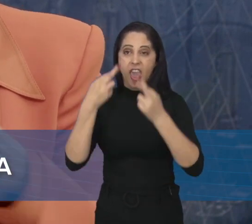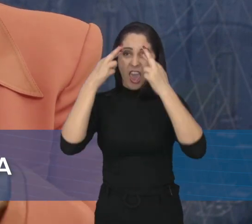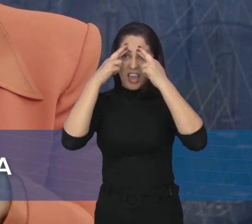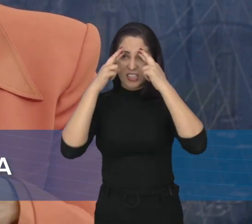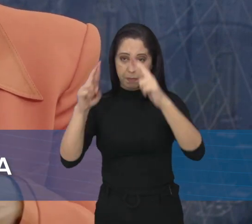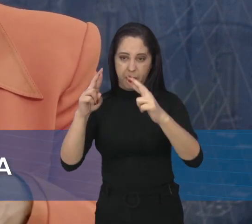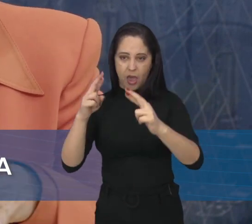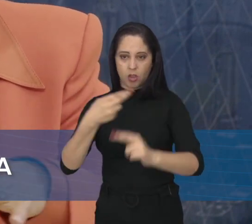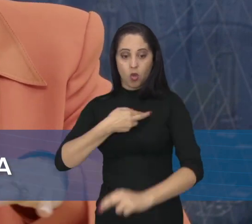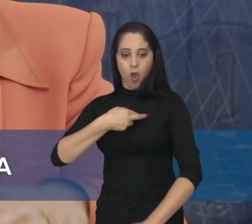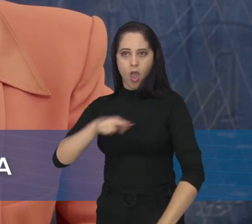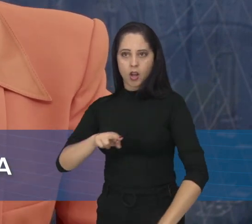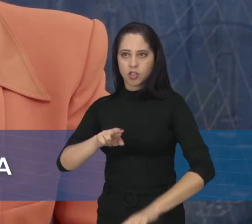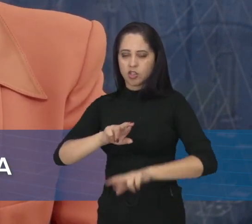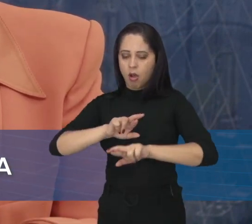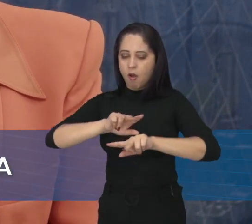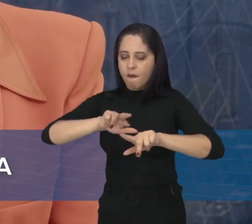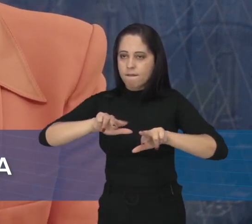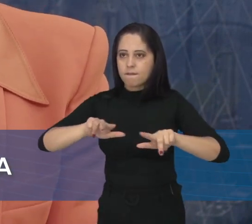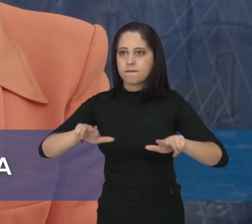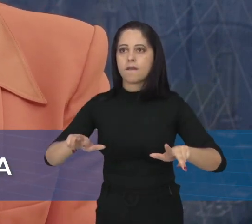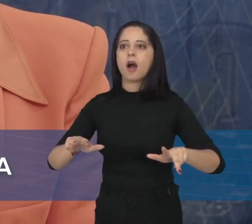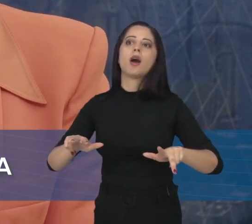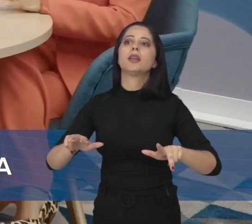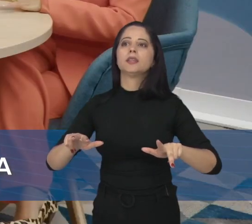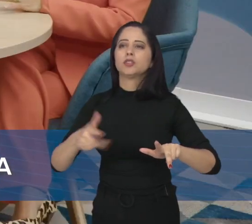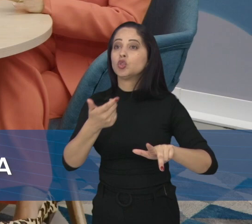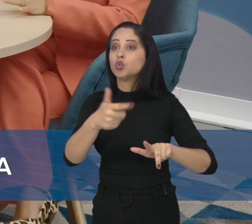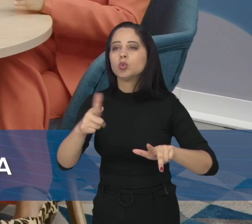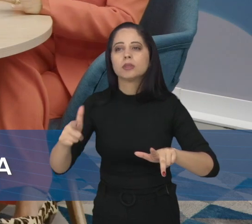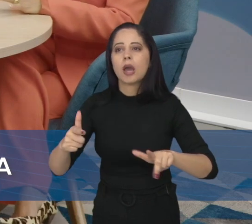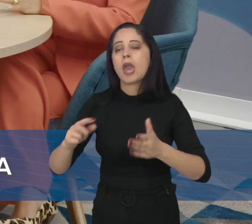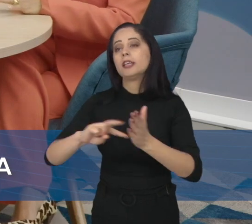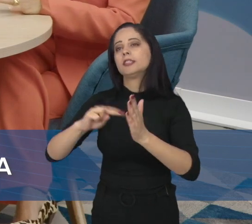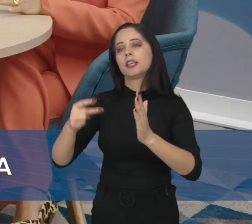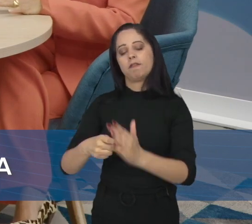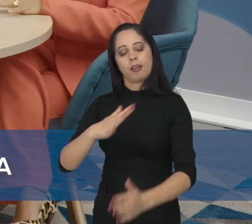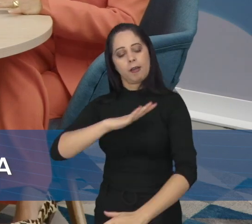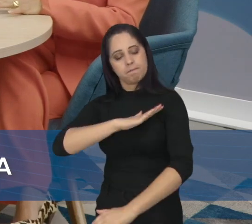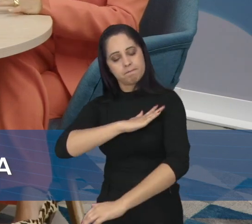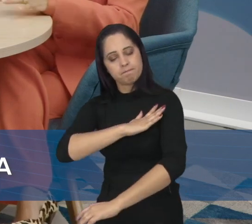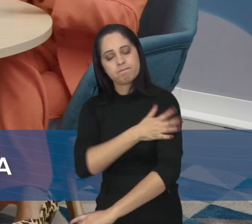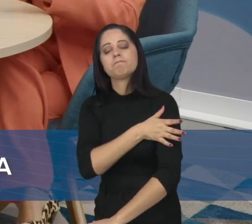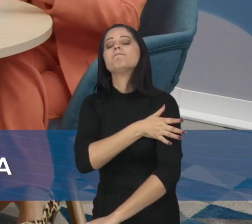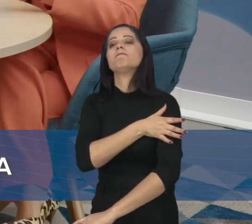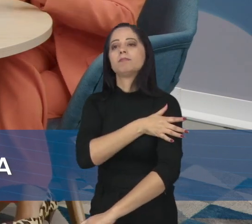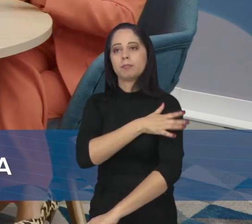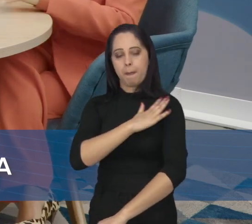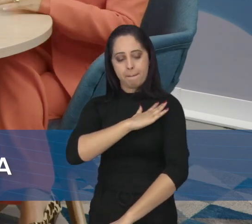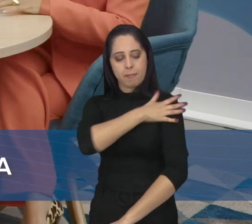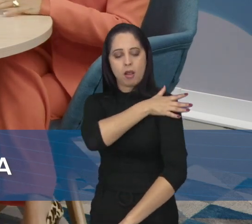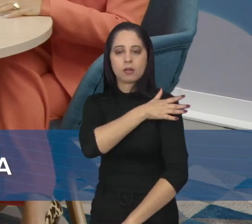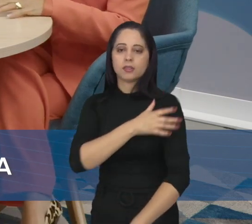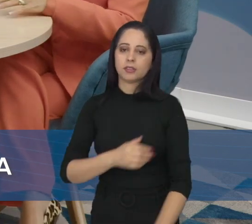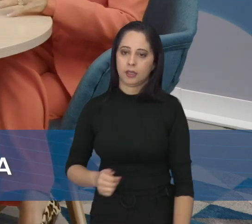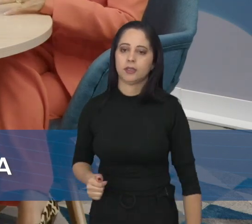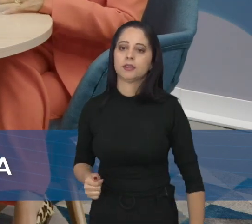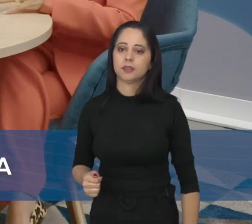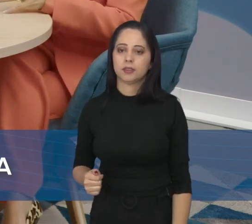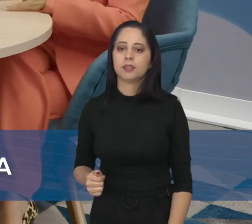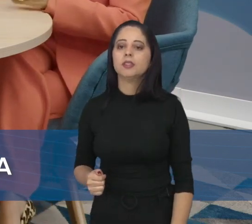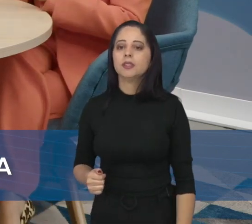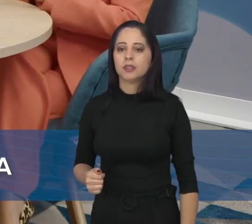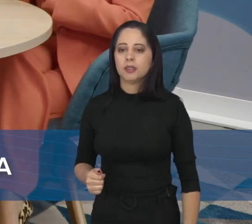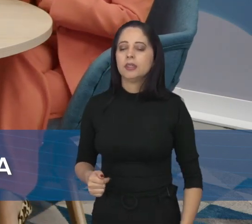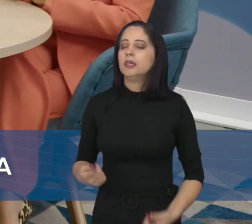eu entendo que já parte de um princípio destruído nessa personalidade ou dessas personalidades,